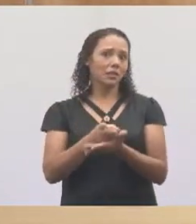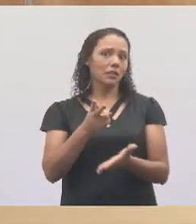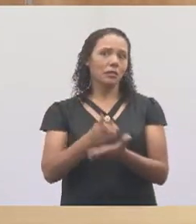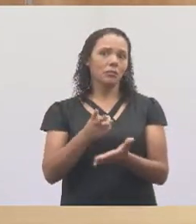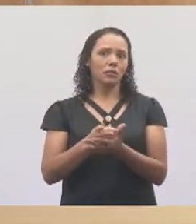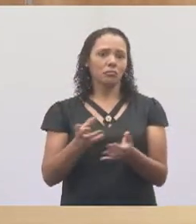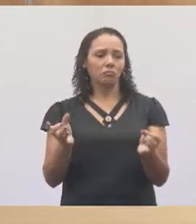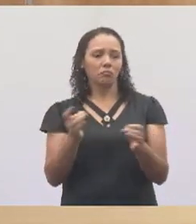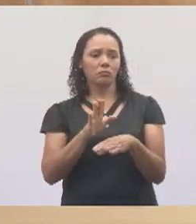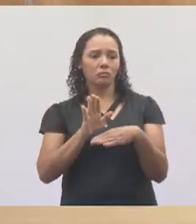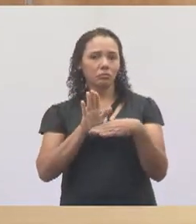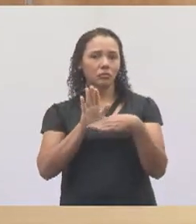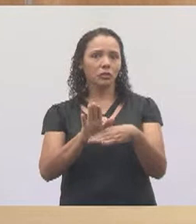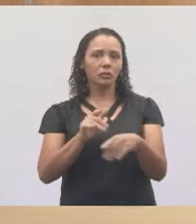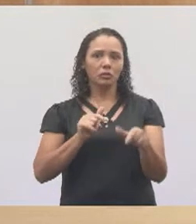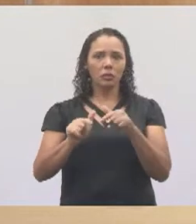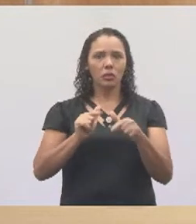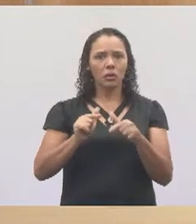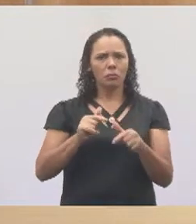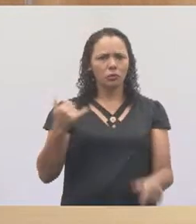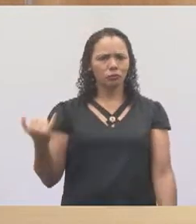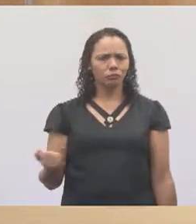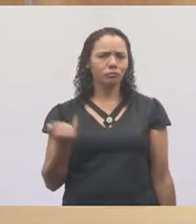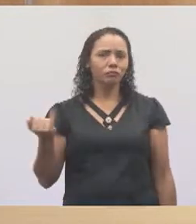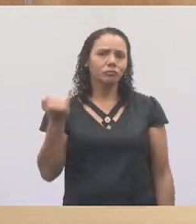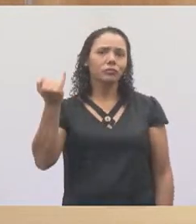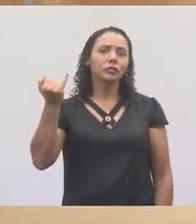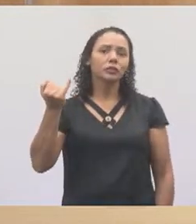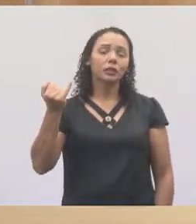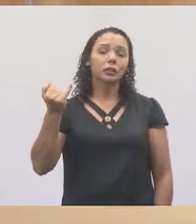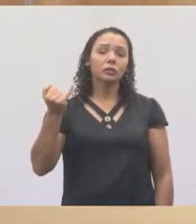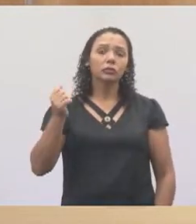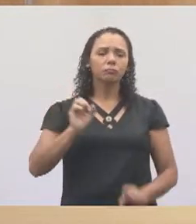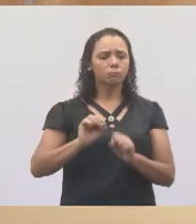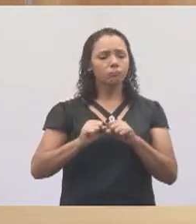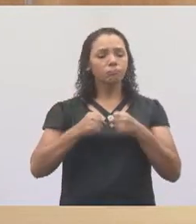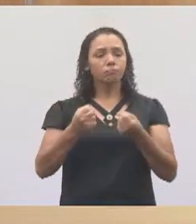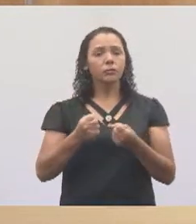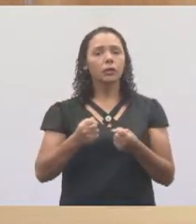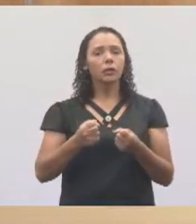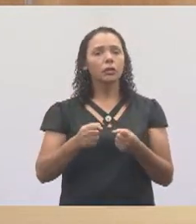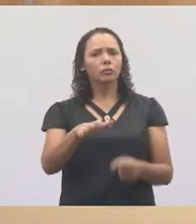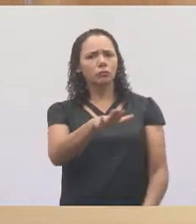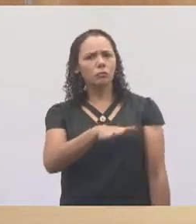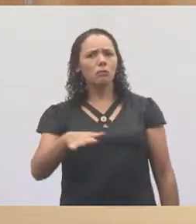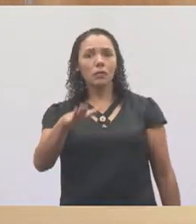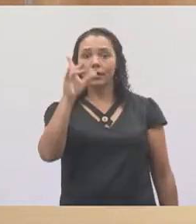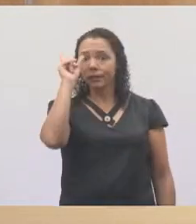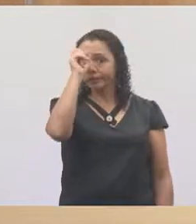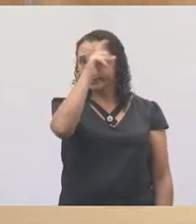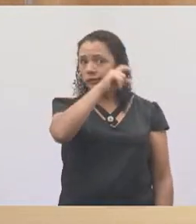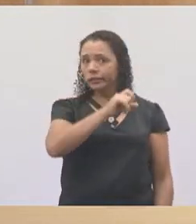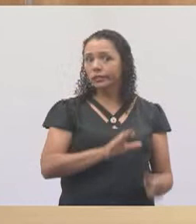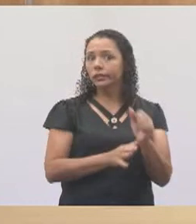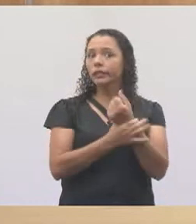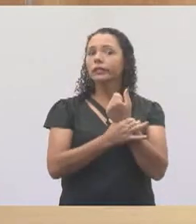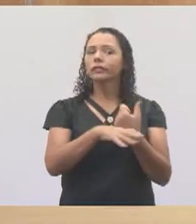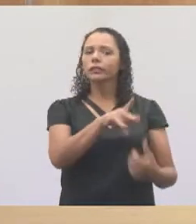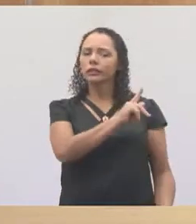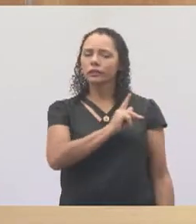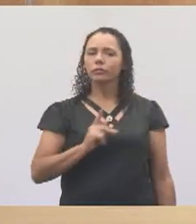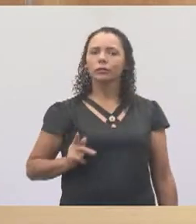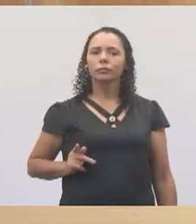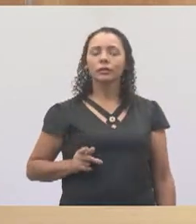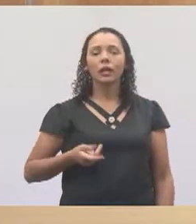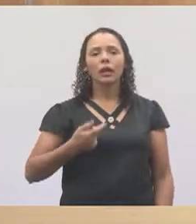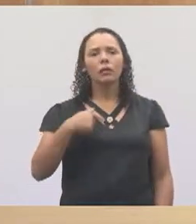grandes causas e vocacionado a uma área extremamente difícil que é a segurança pública, né? Eu sempre